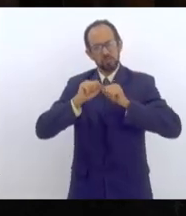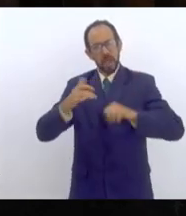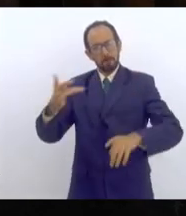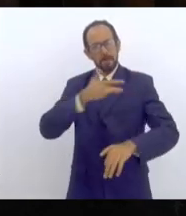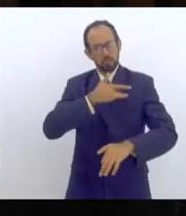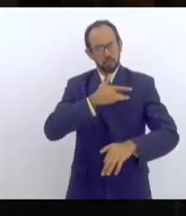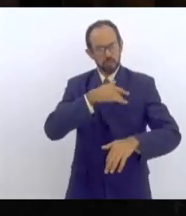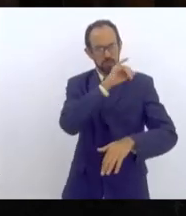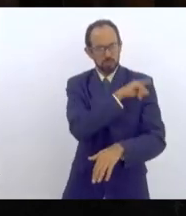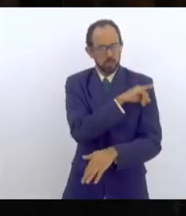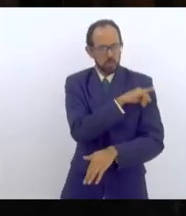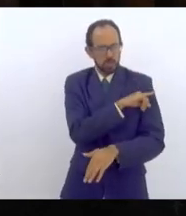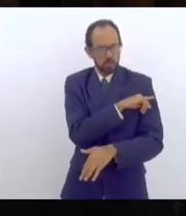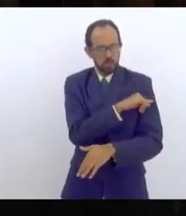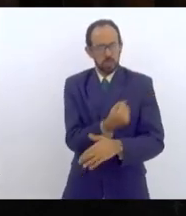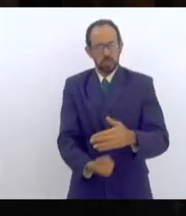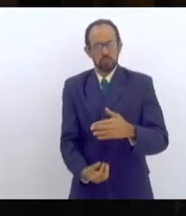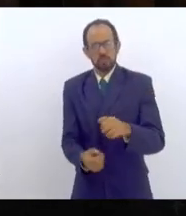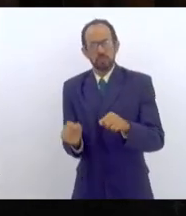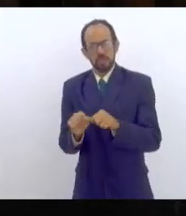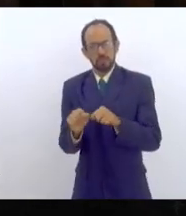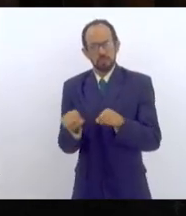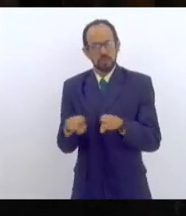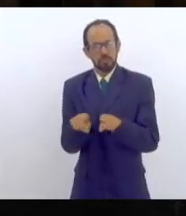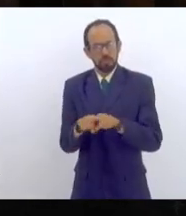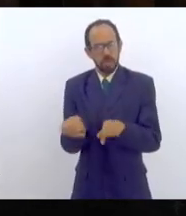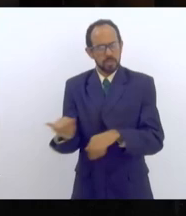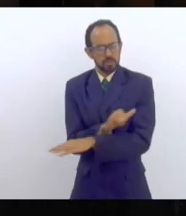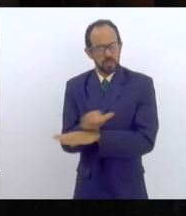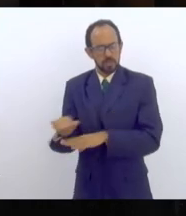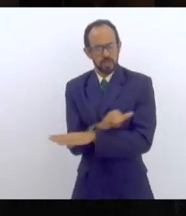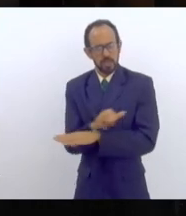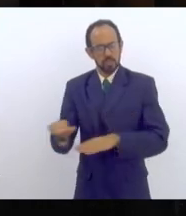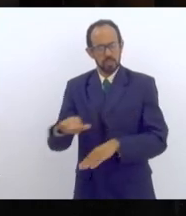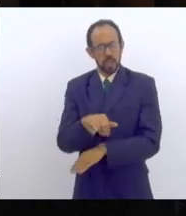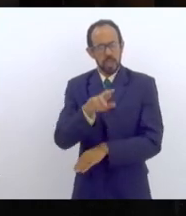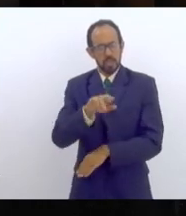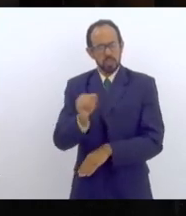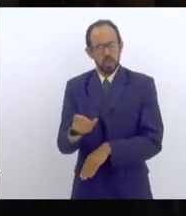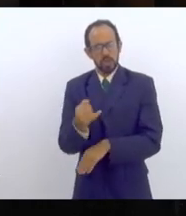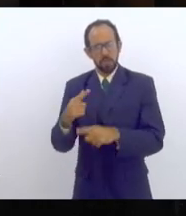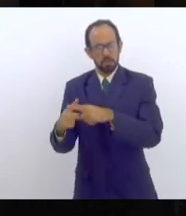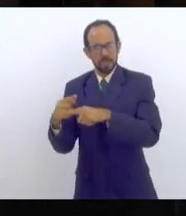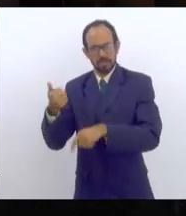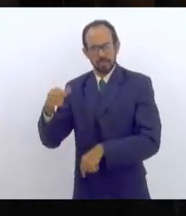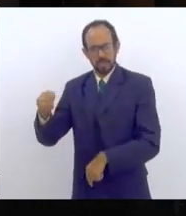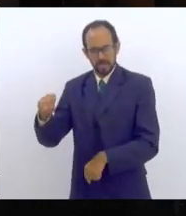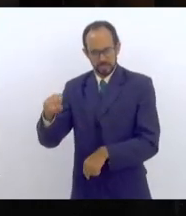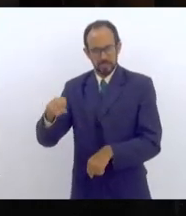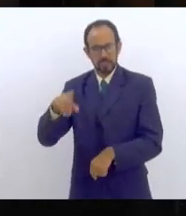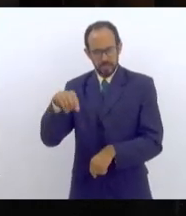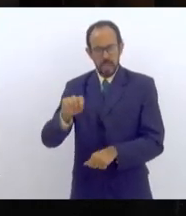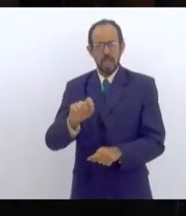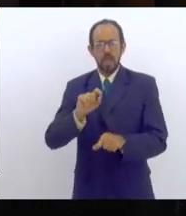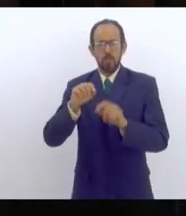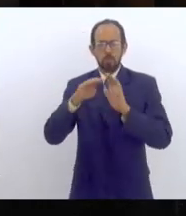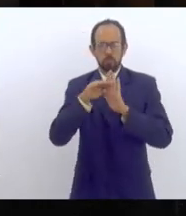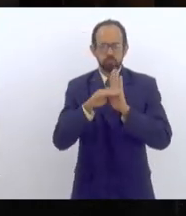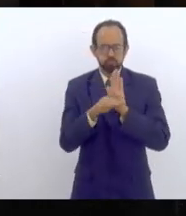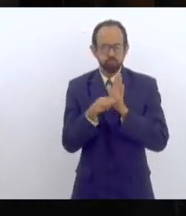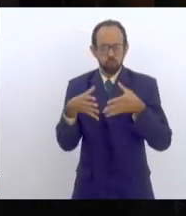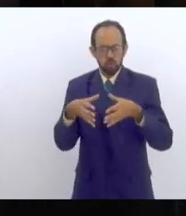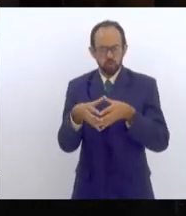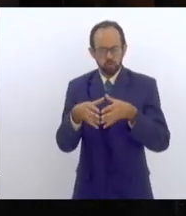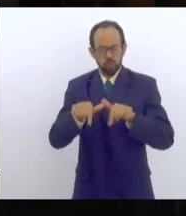o Plano Estratégico Turismo RJ mais 10, um conjunto de medidas para o turismo nos próximos 10 anos, entre